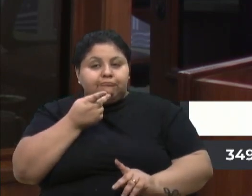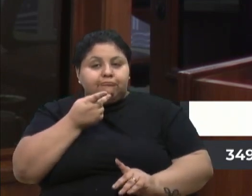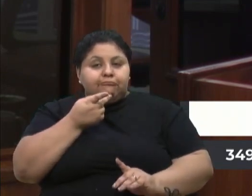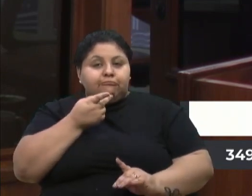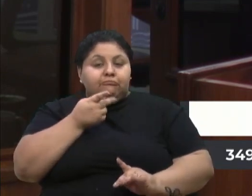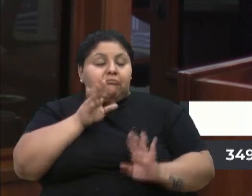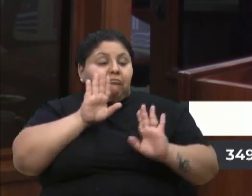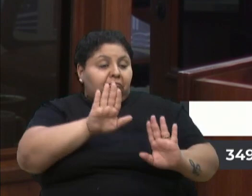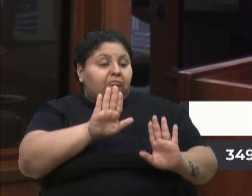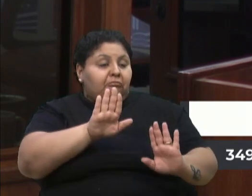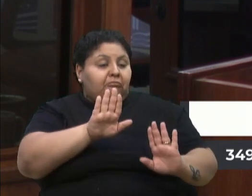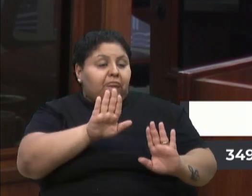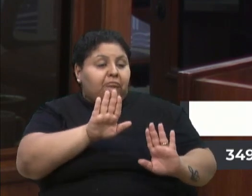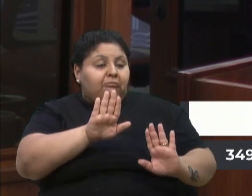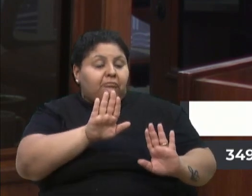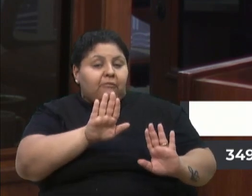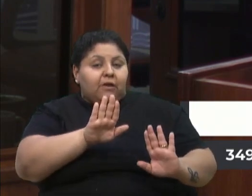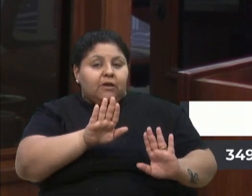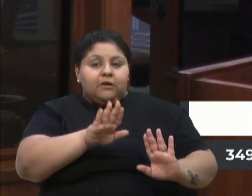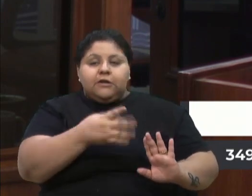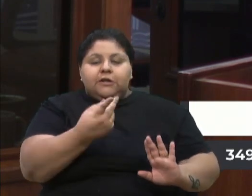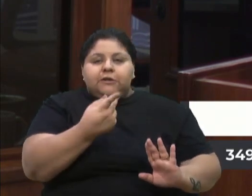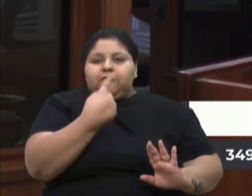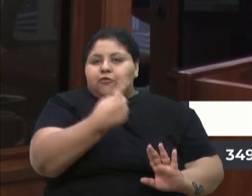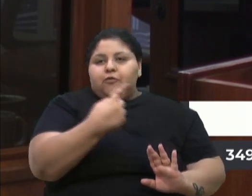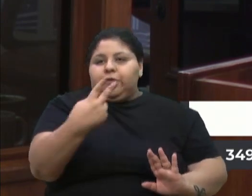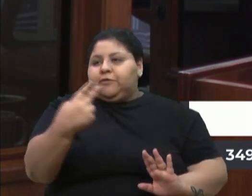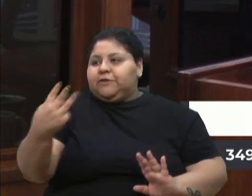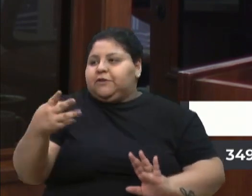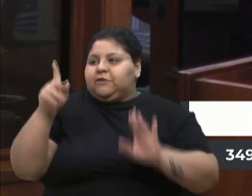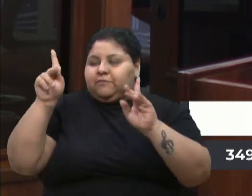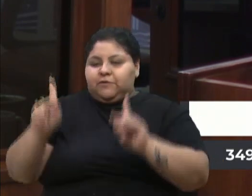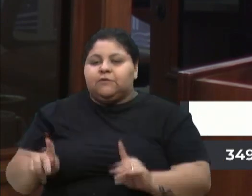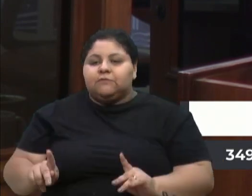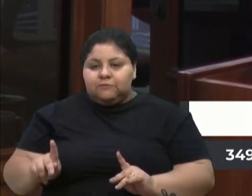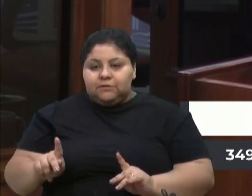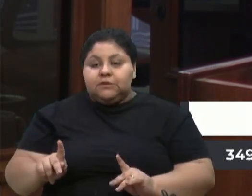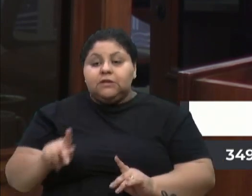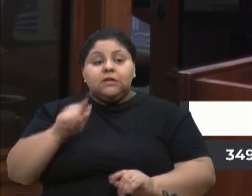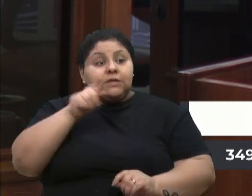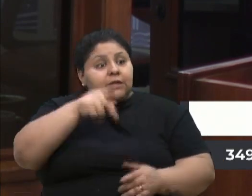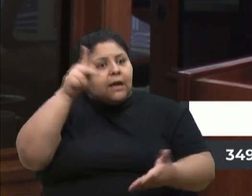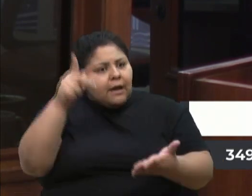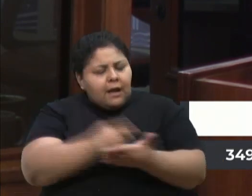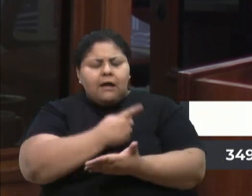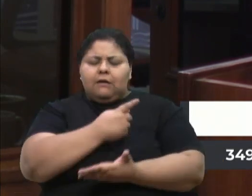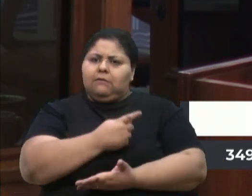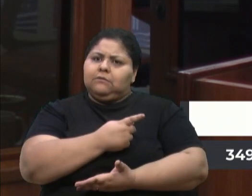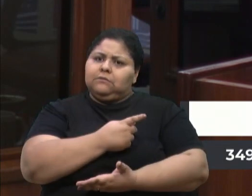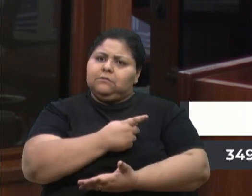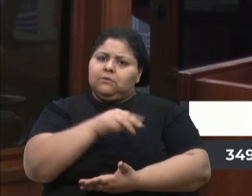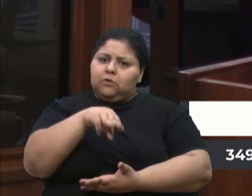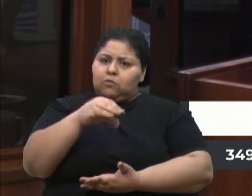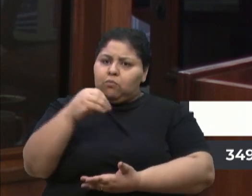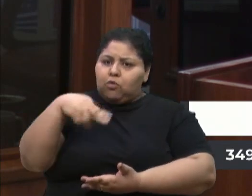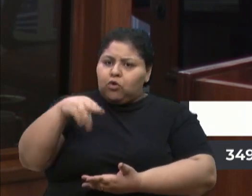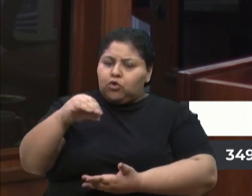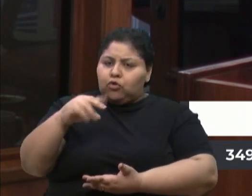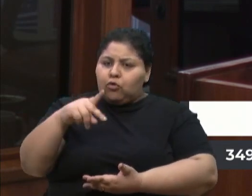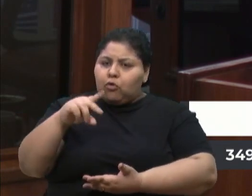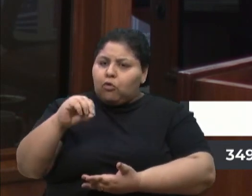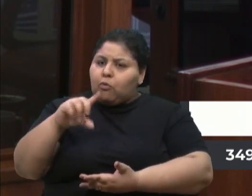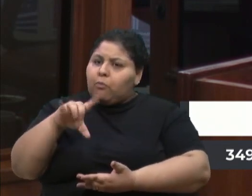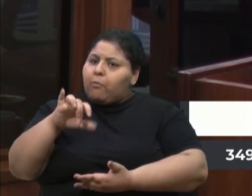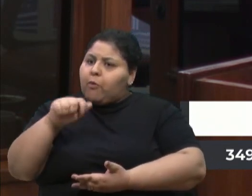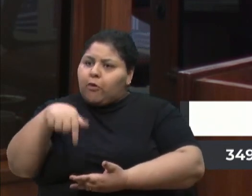assim. Não foi uma nem duas pessoas que falaram isso. Eu disse, não, isso está errado. Monopólio não funciona em lugar nenhum